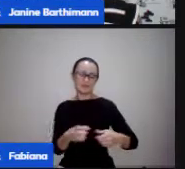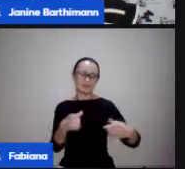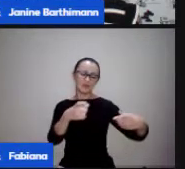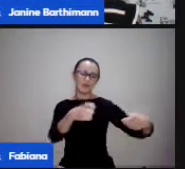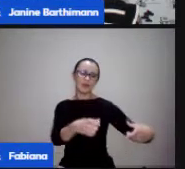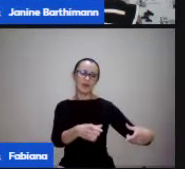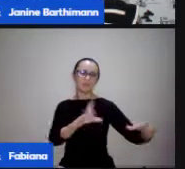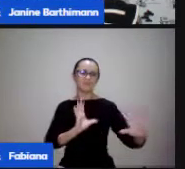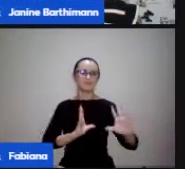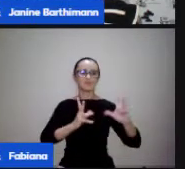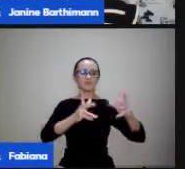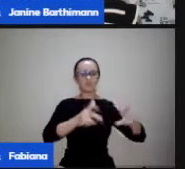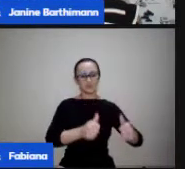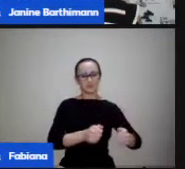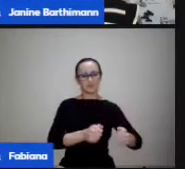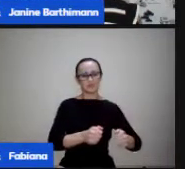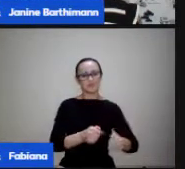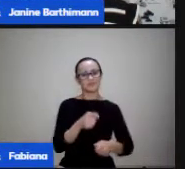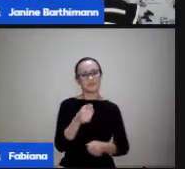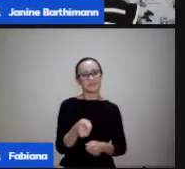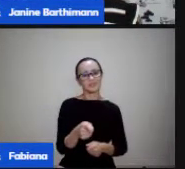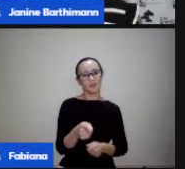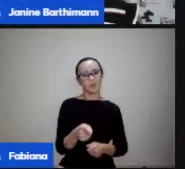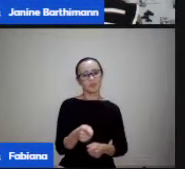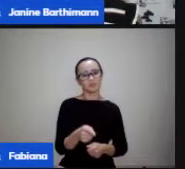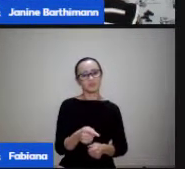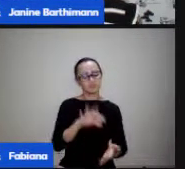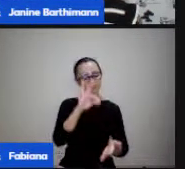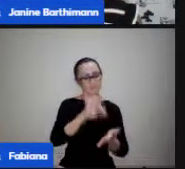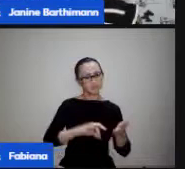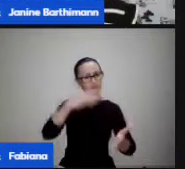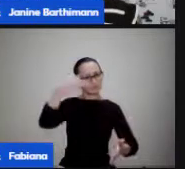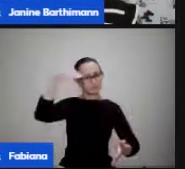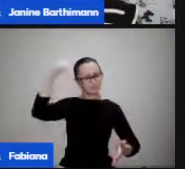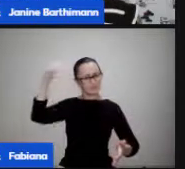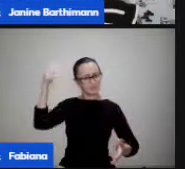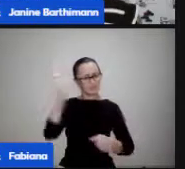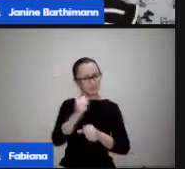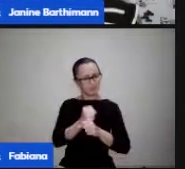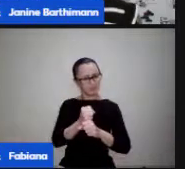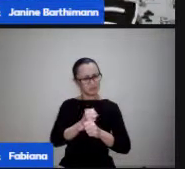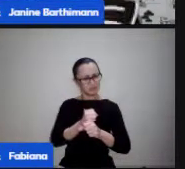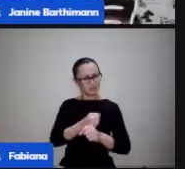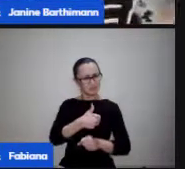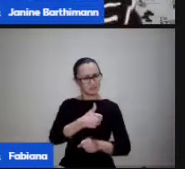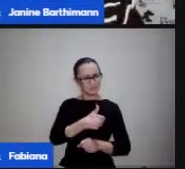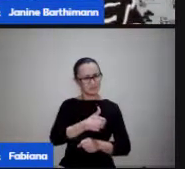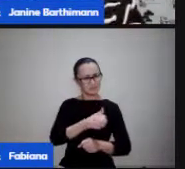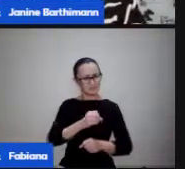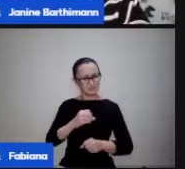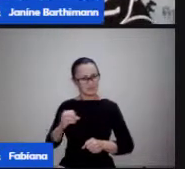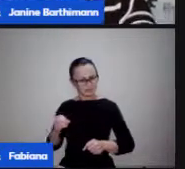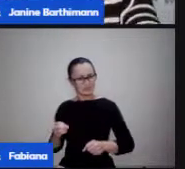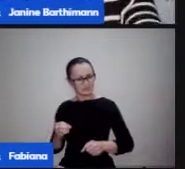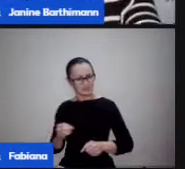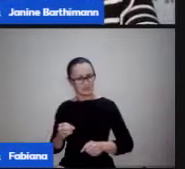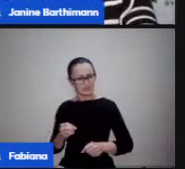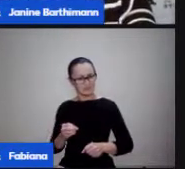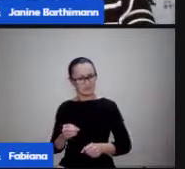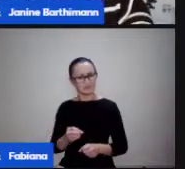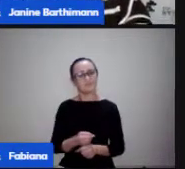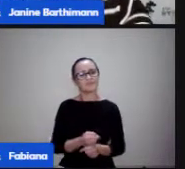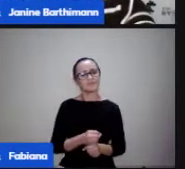né? Então, Freire se faz atual nesses 100 anos, né, que temos o centenário de Freire,